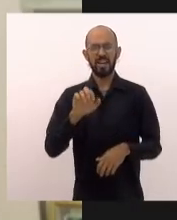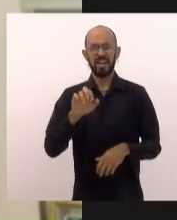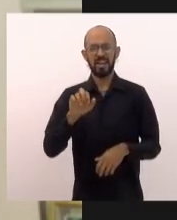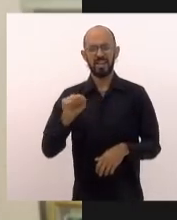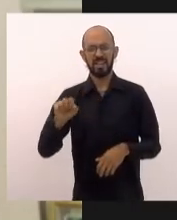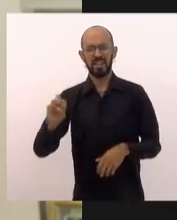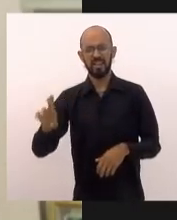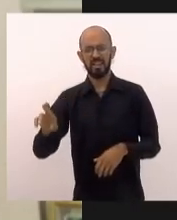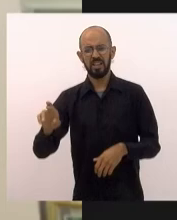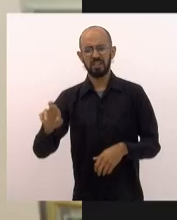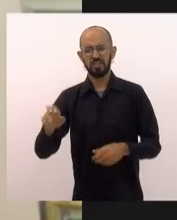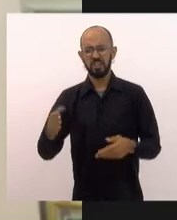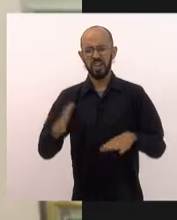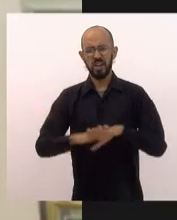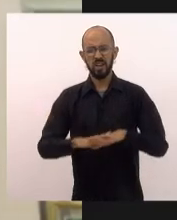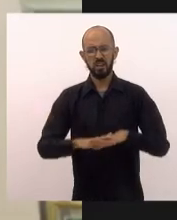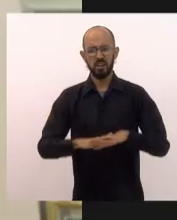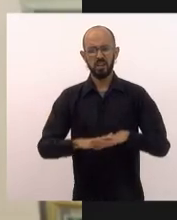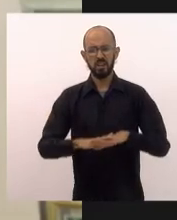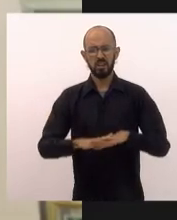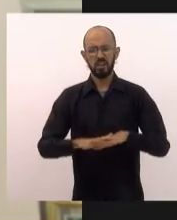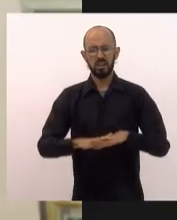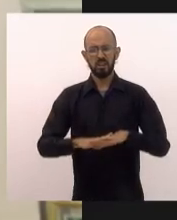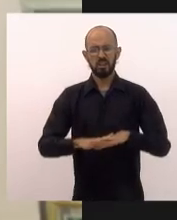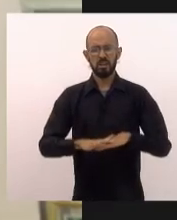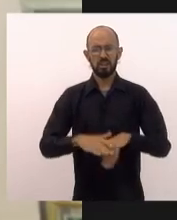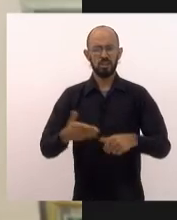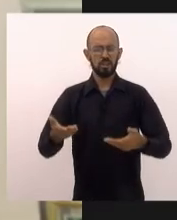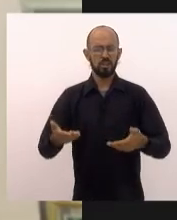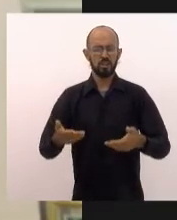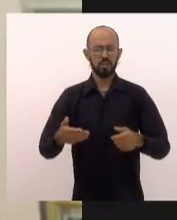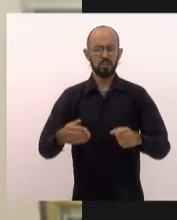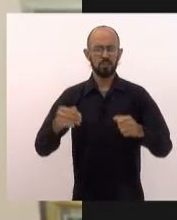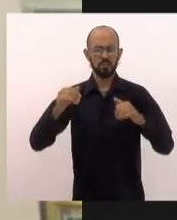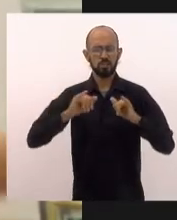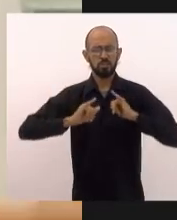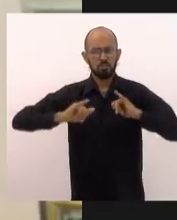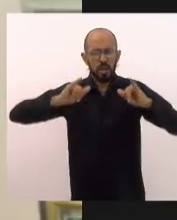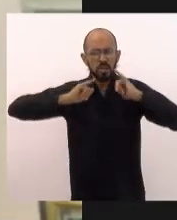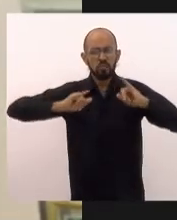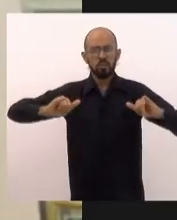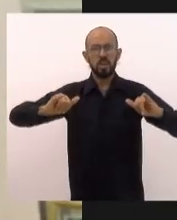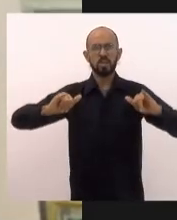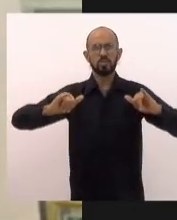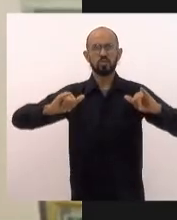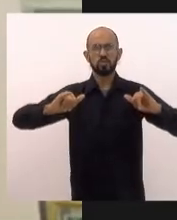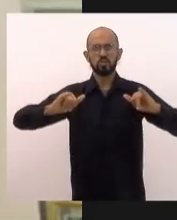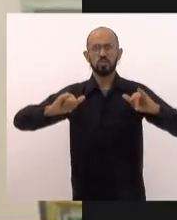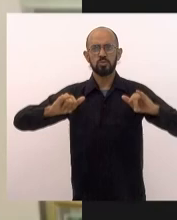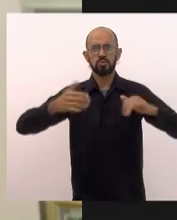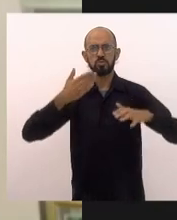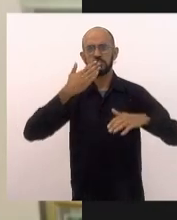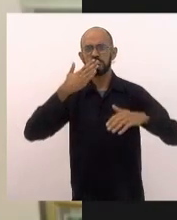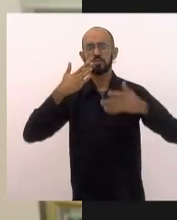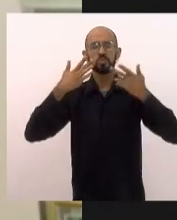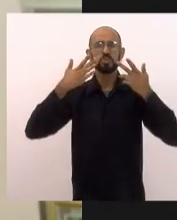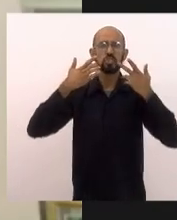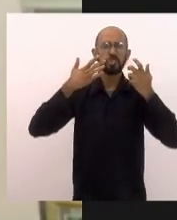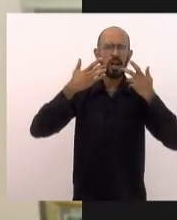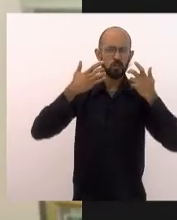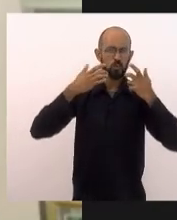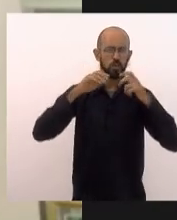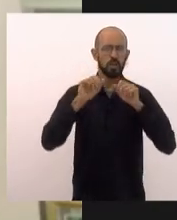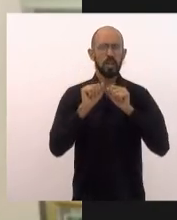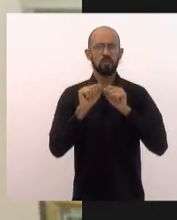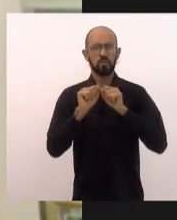como sempre, resolveu lançar um manifesto, um tipo de um circo que ela montou em Copacabana, que ela deu o nome